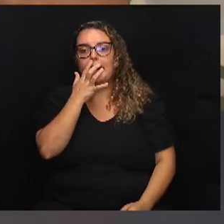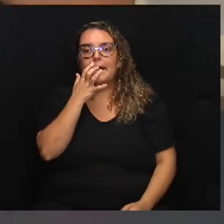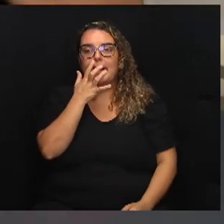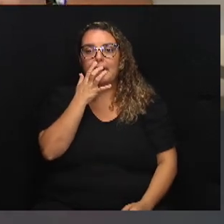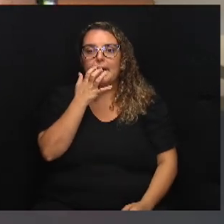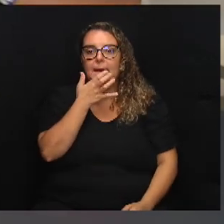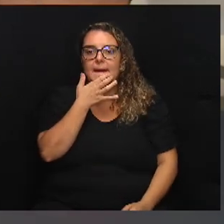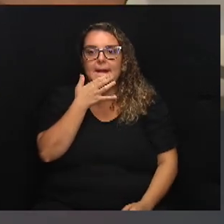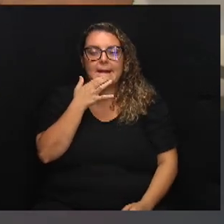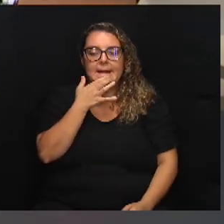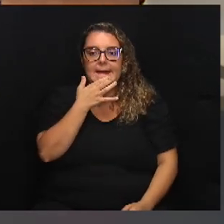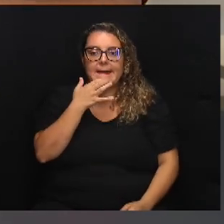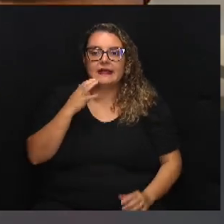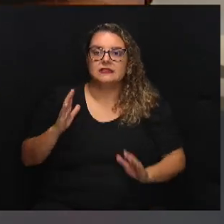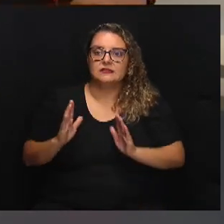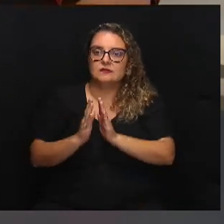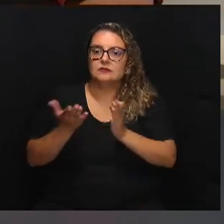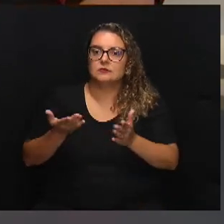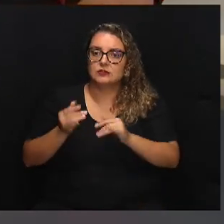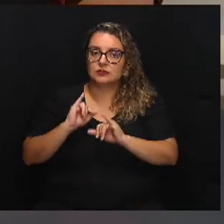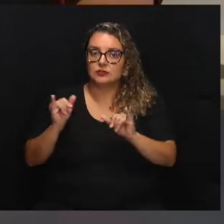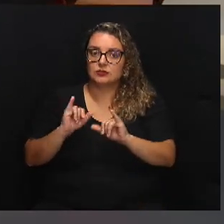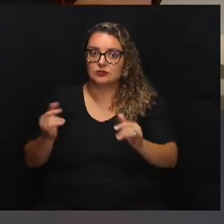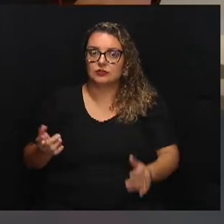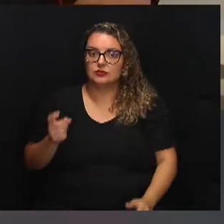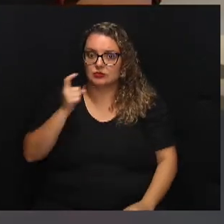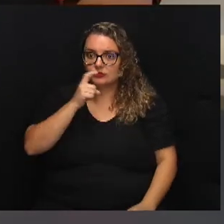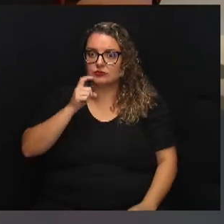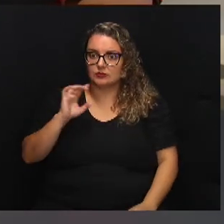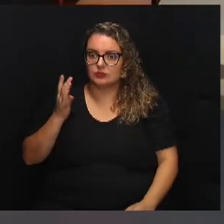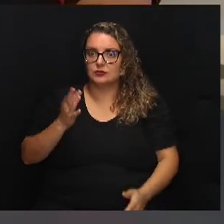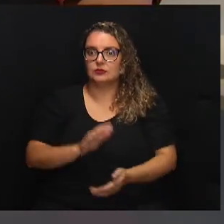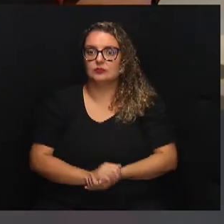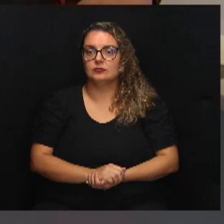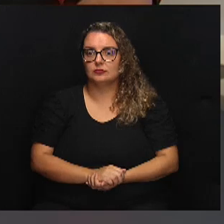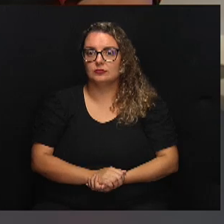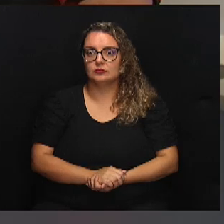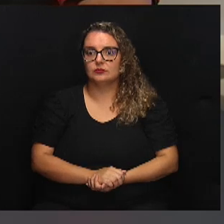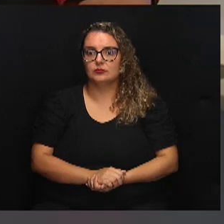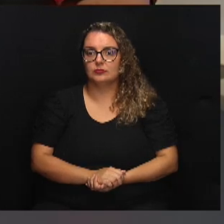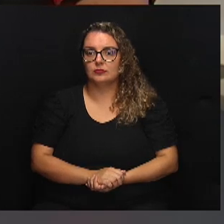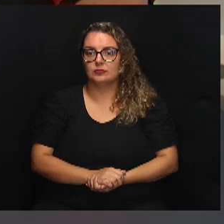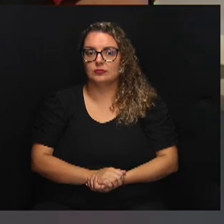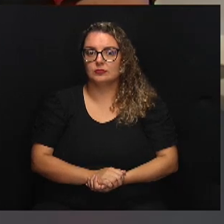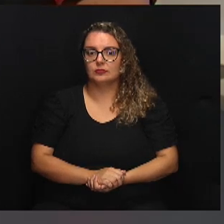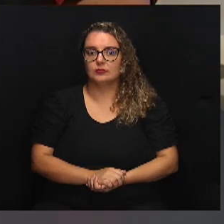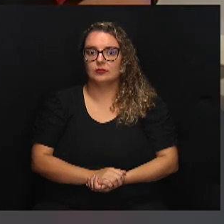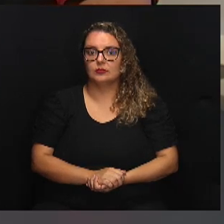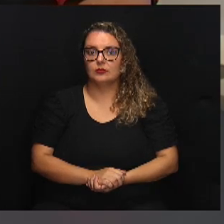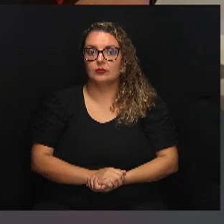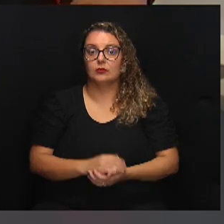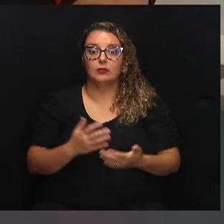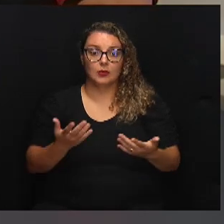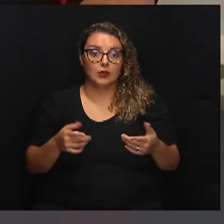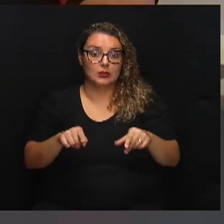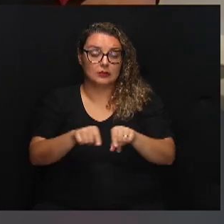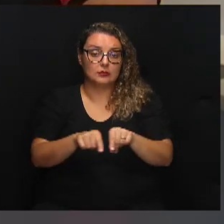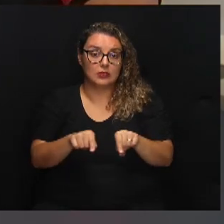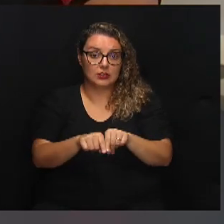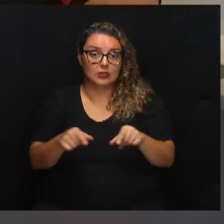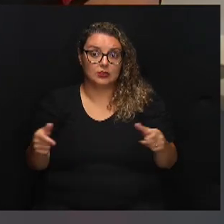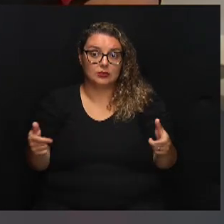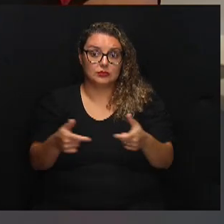esse enfrentamento da divulgação de fake news. Vale a pena o estudante abordar. Bom, também redução